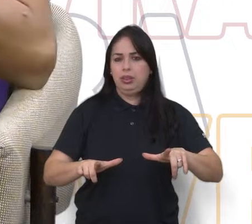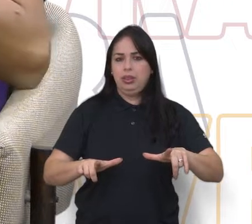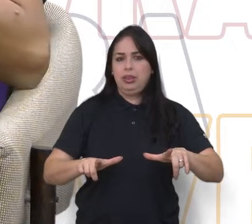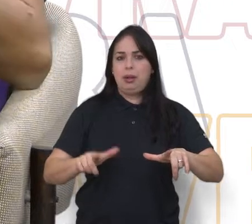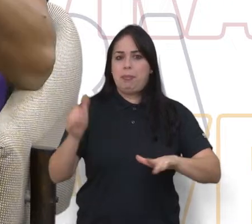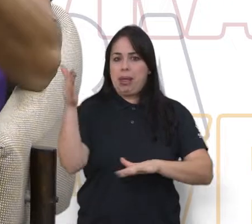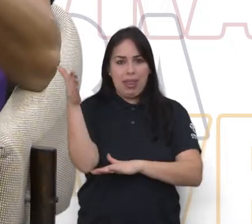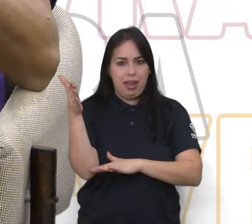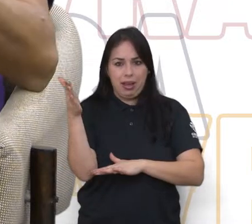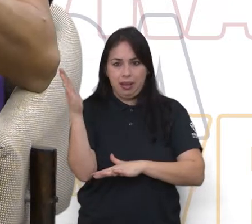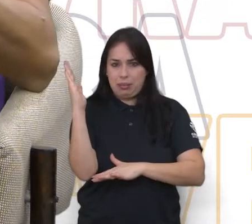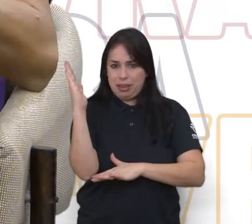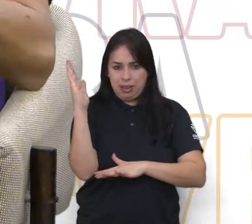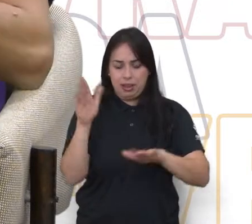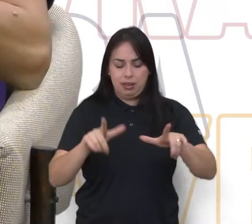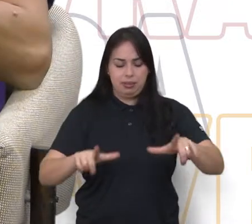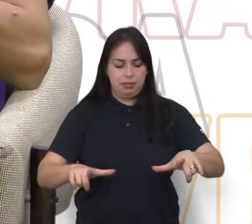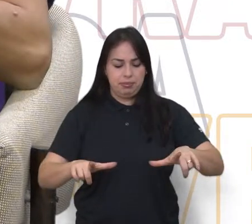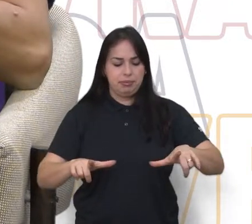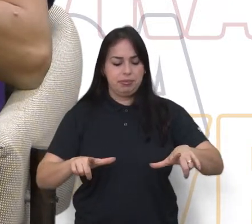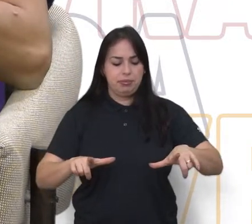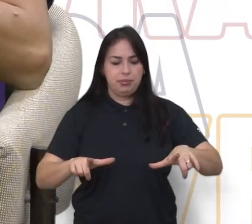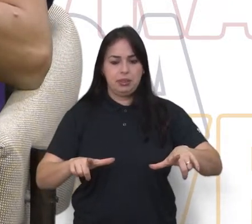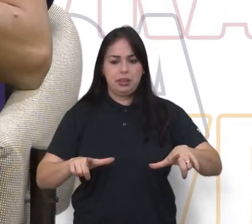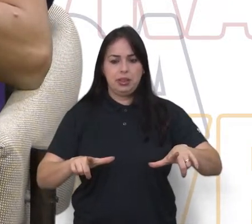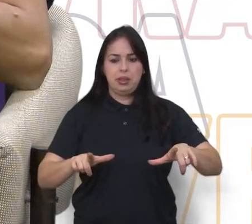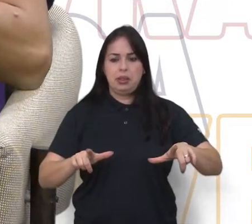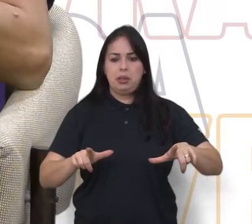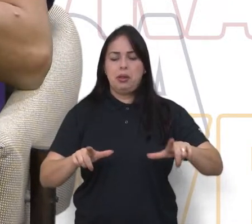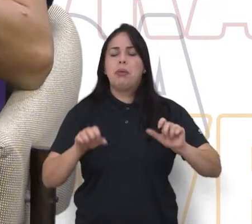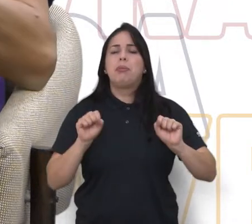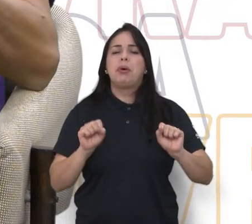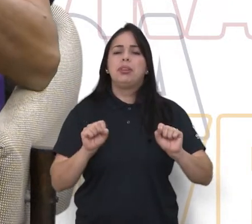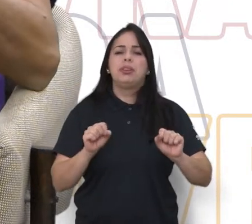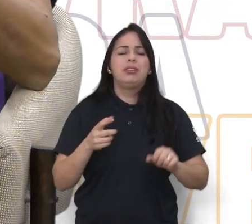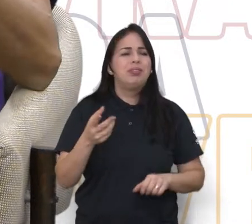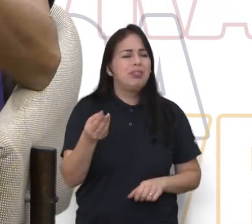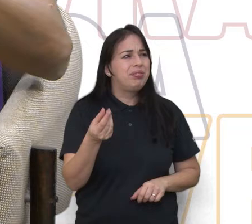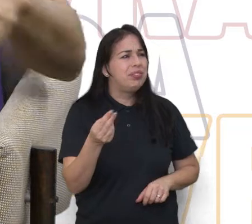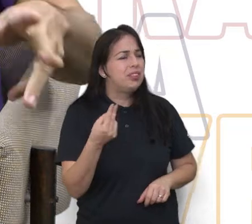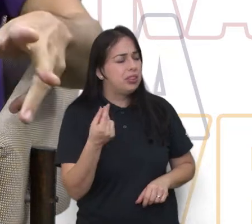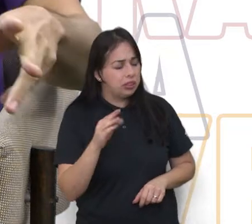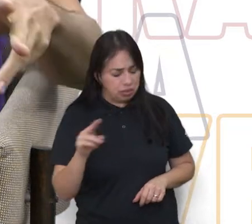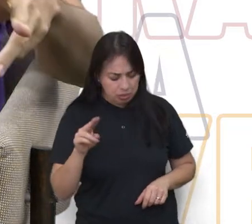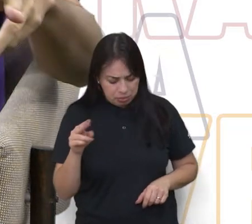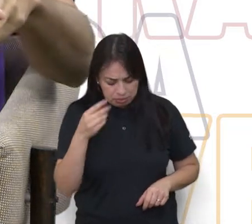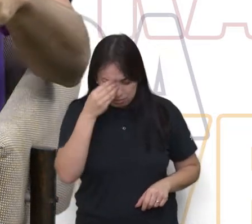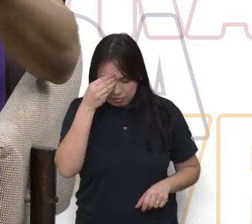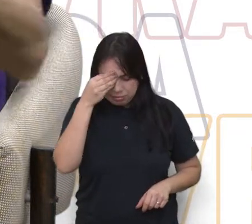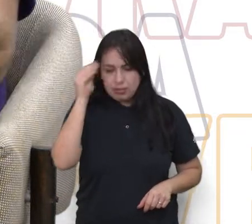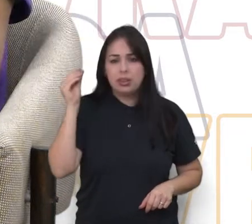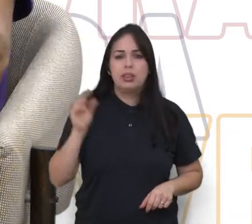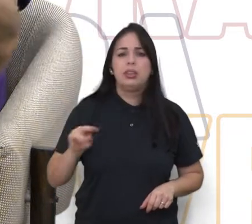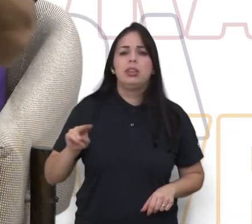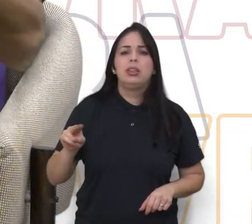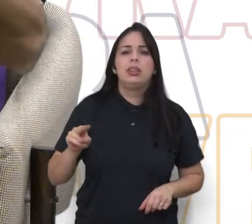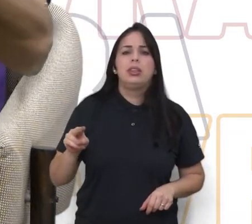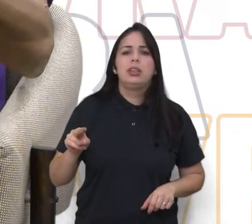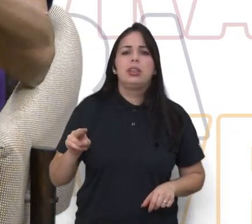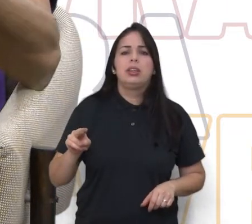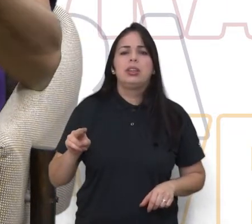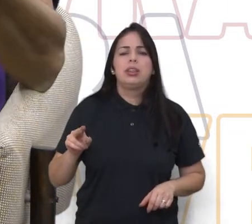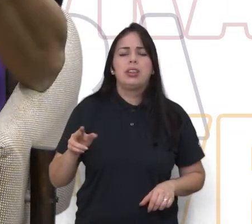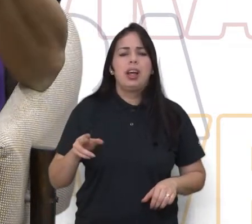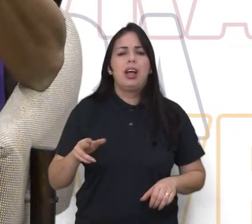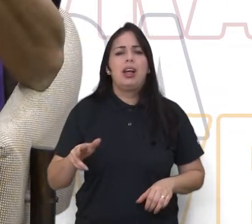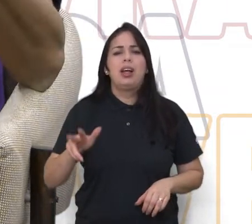Eucatex, o material que você tiver perto. Pode até ser aquele, como é que é o nome daquela placa, aquele de madeira que usa para transportar coisas,